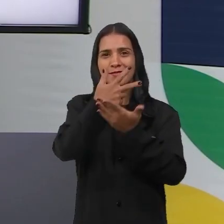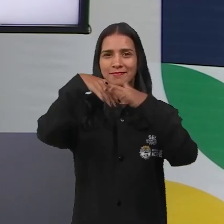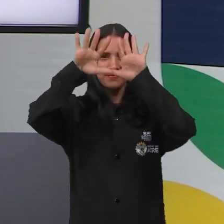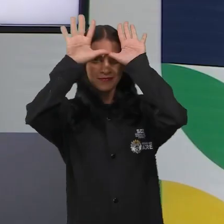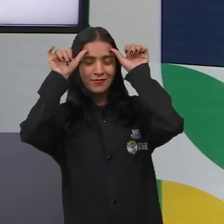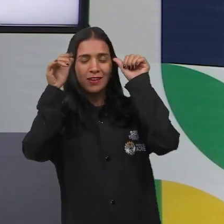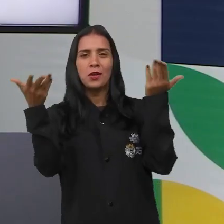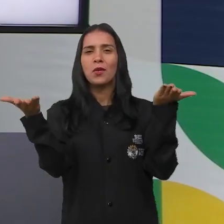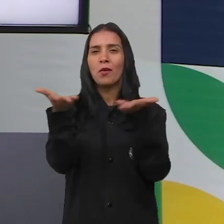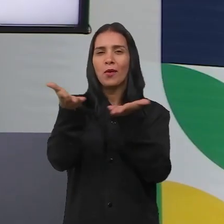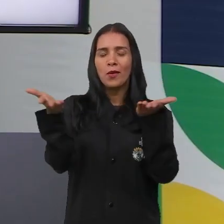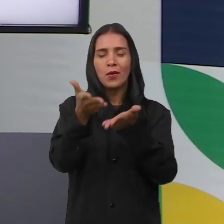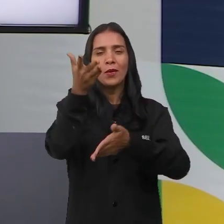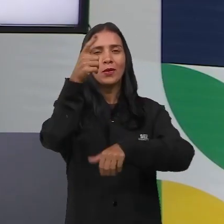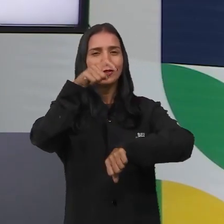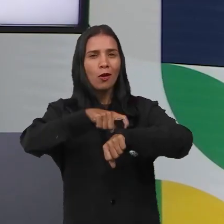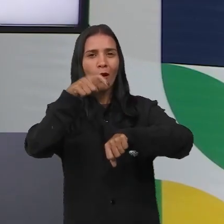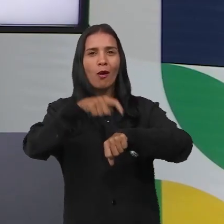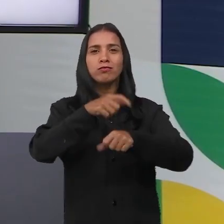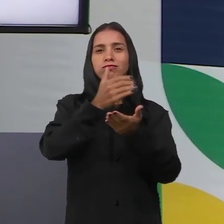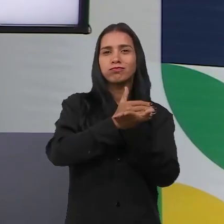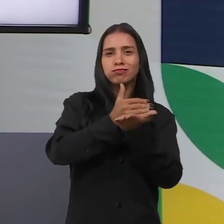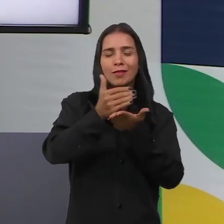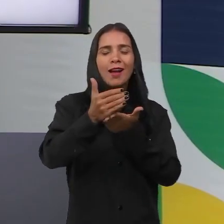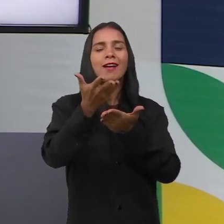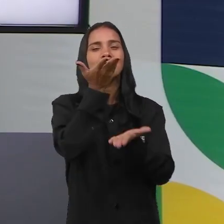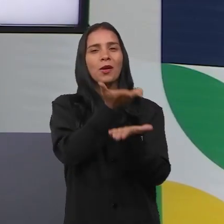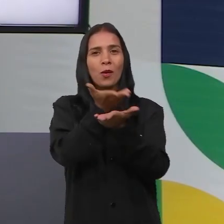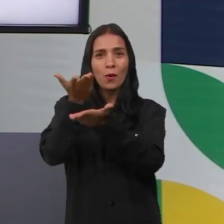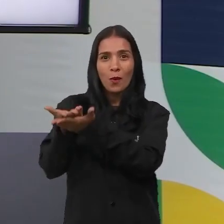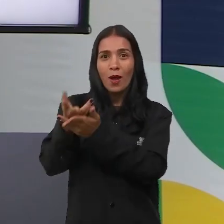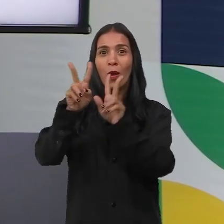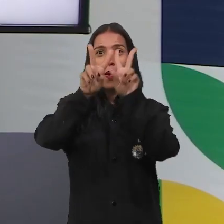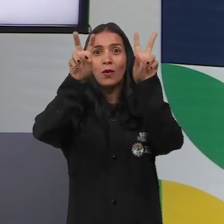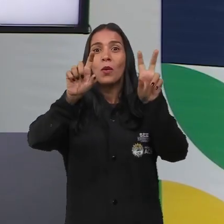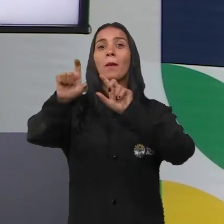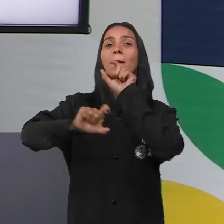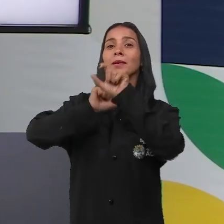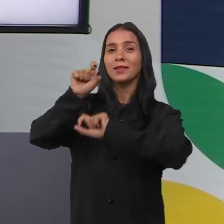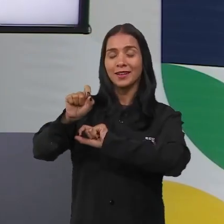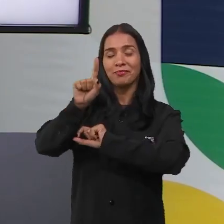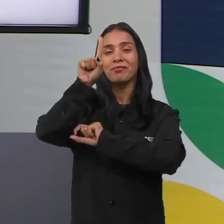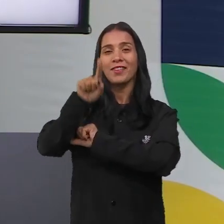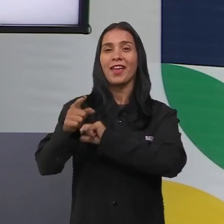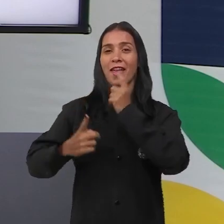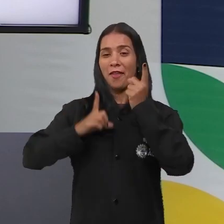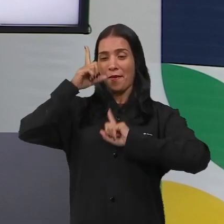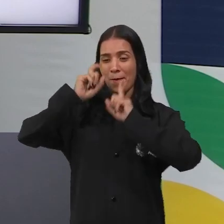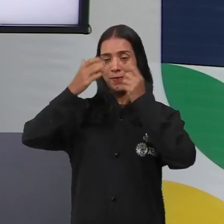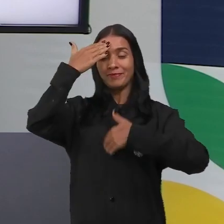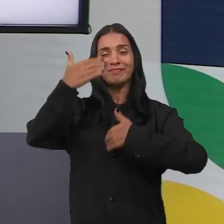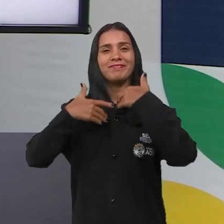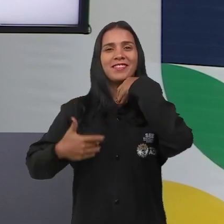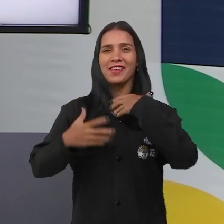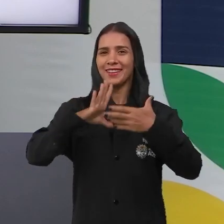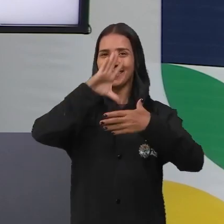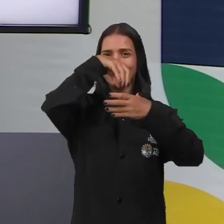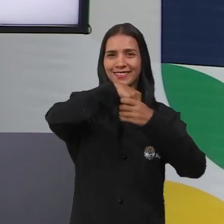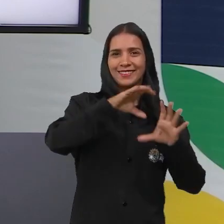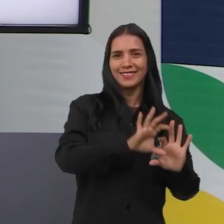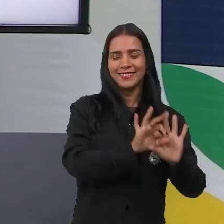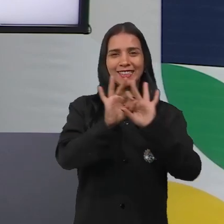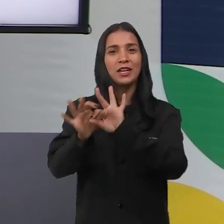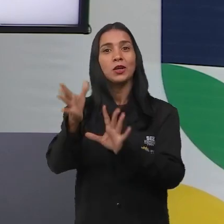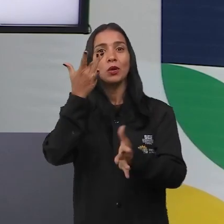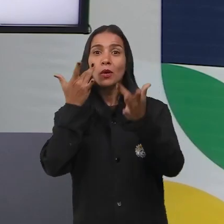mais uma aula e hoje nós vamos falar sobre expressão corporal no teatro. Vamos entender como o nosso corpo se